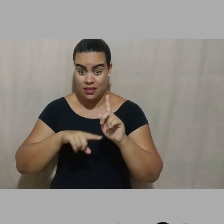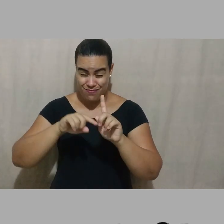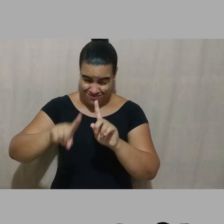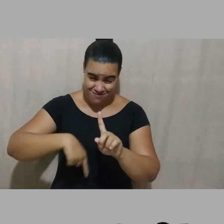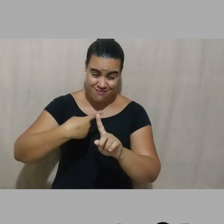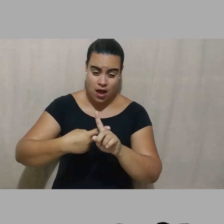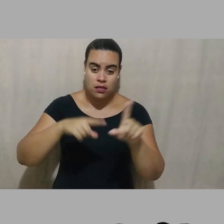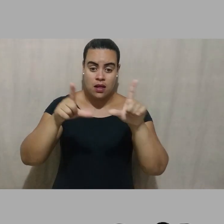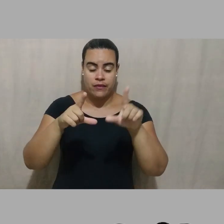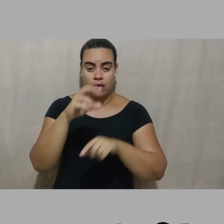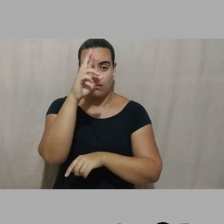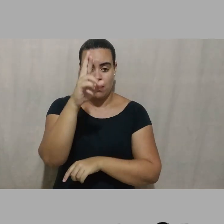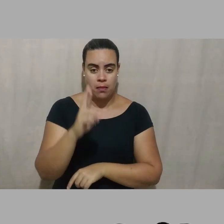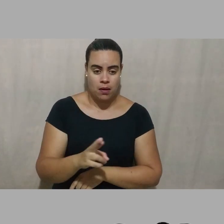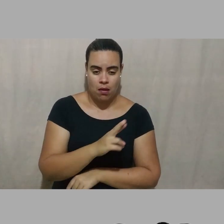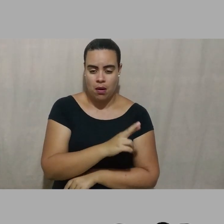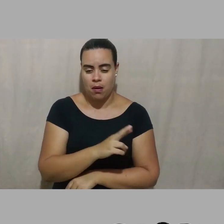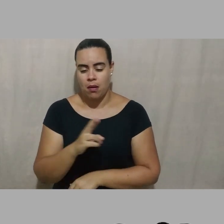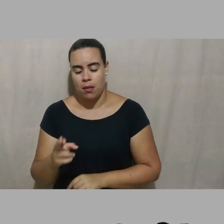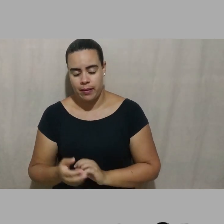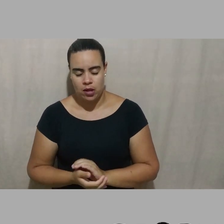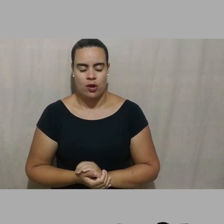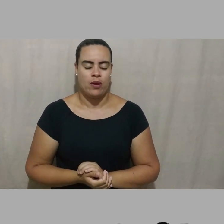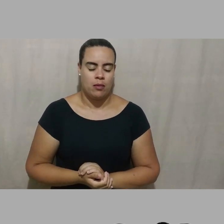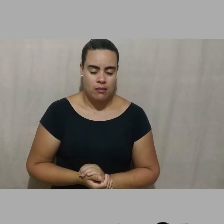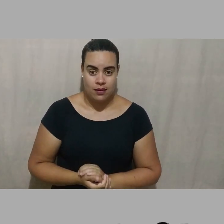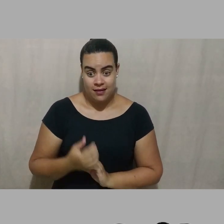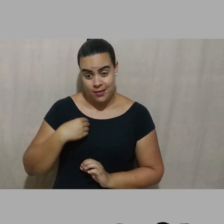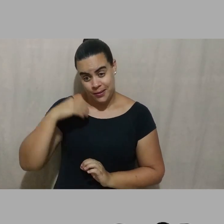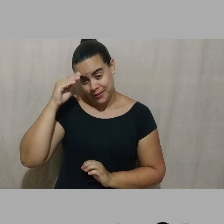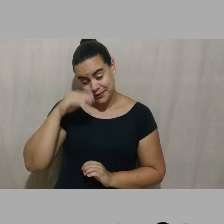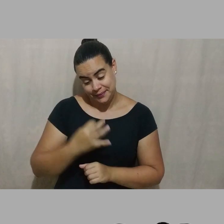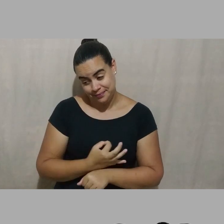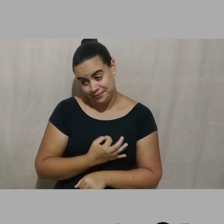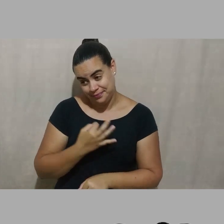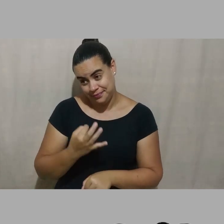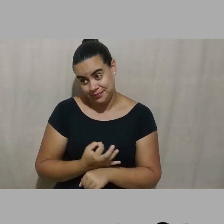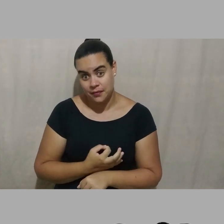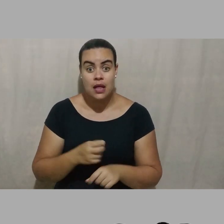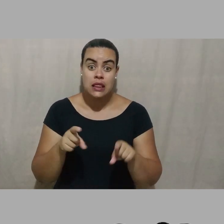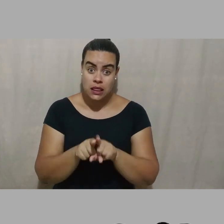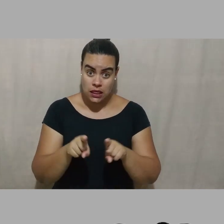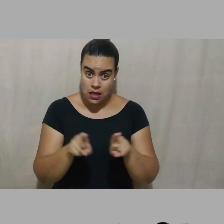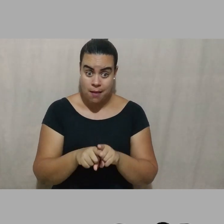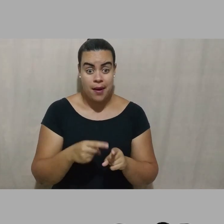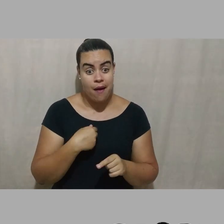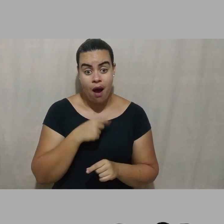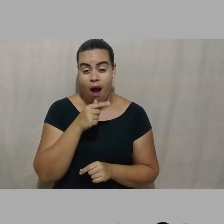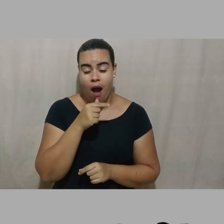Benzei a vosso Senhor, Deus, a água vossa e do pessoal lá de casa. E ainda por cima eu bebi muita